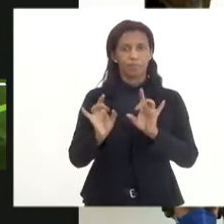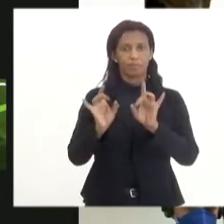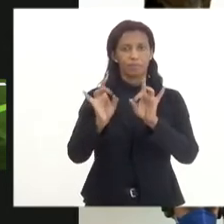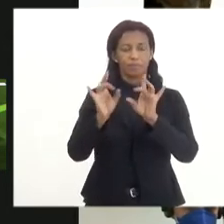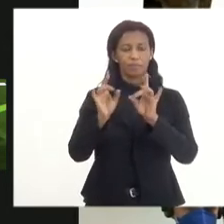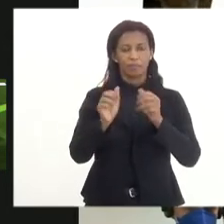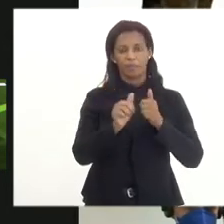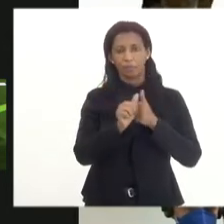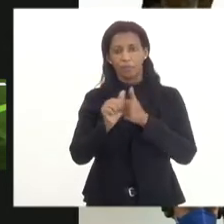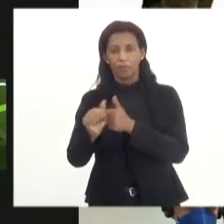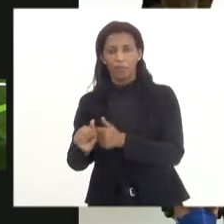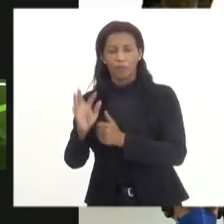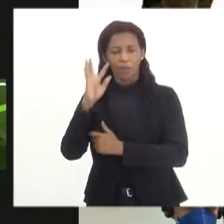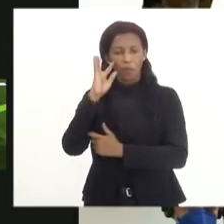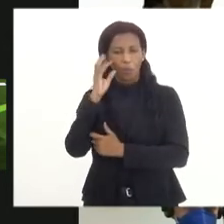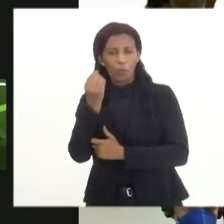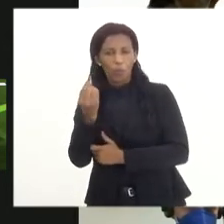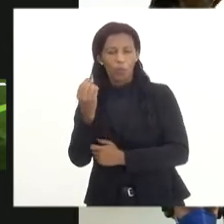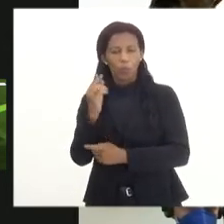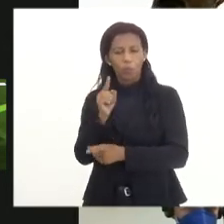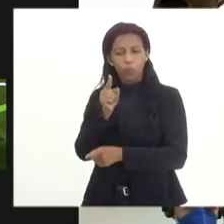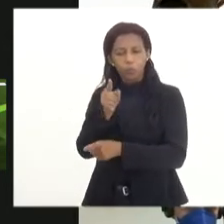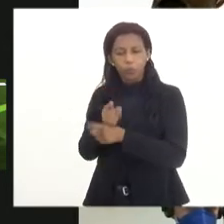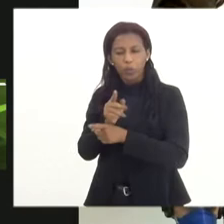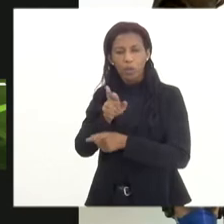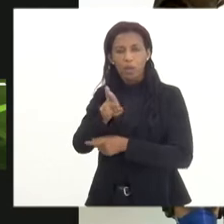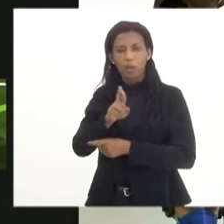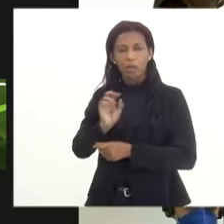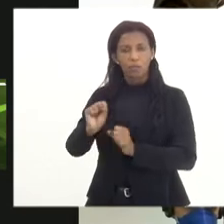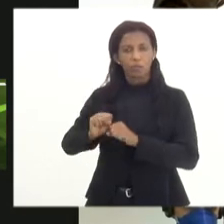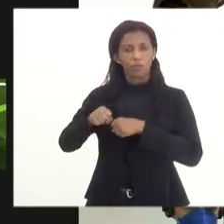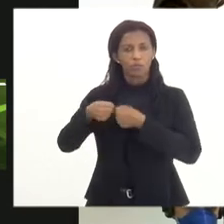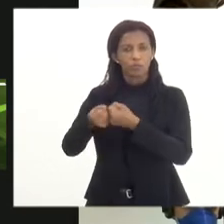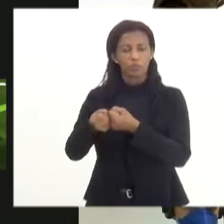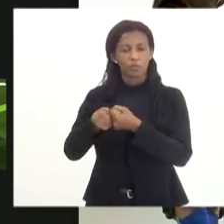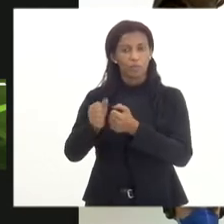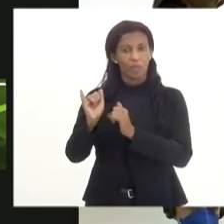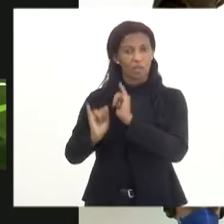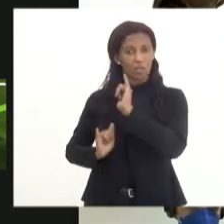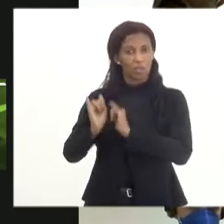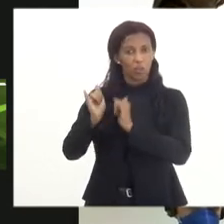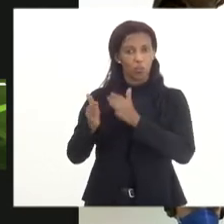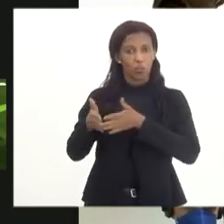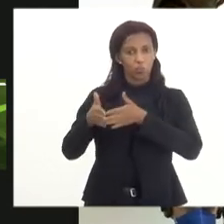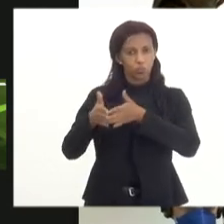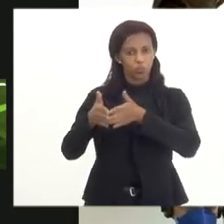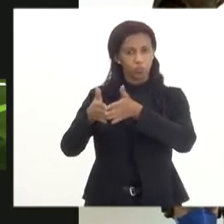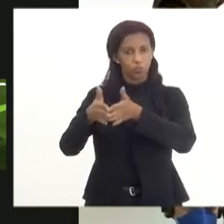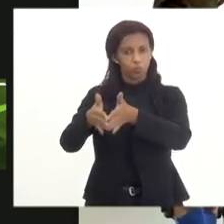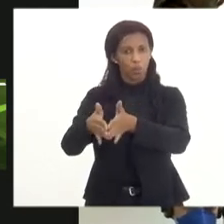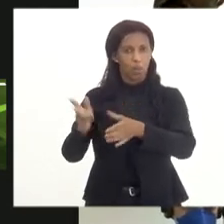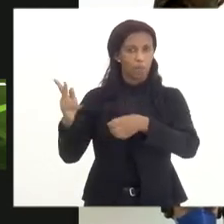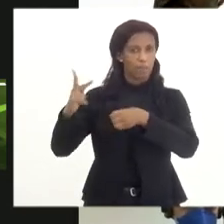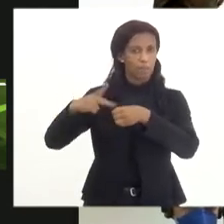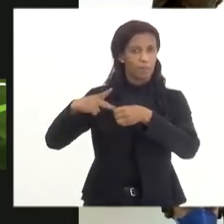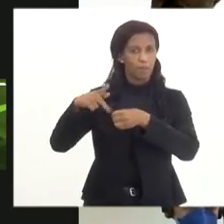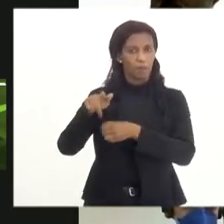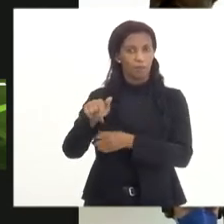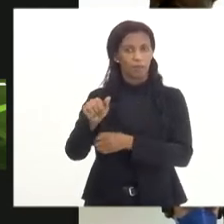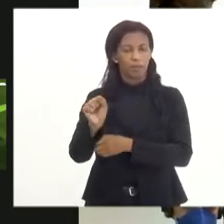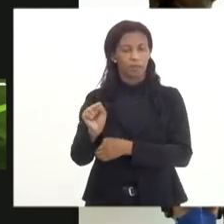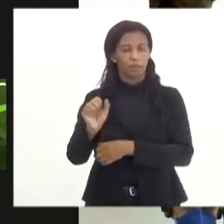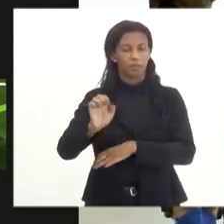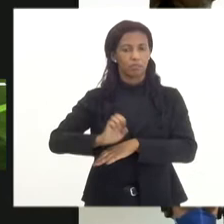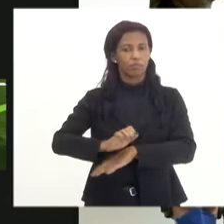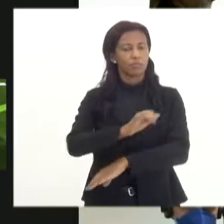para acompanhar e buscar soluções para o fortalecimento e ampliação da indústria naval de offshore e do setor de petróleo e gás do Estado do Rio